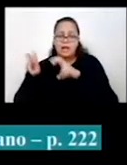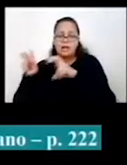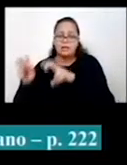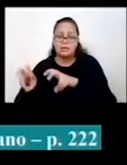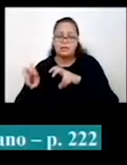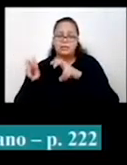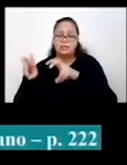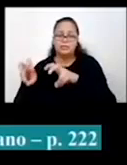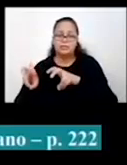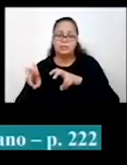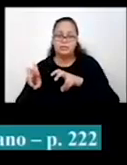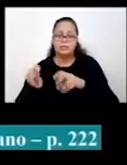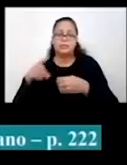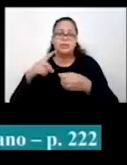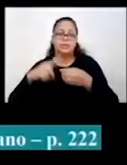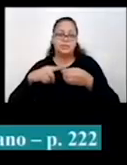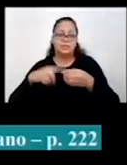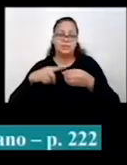tem